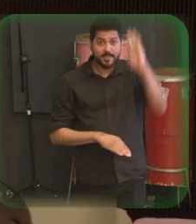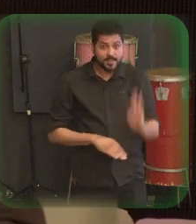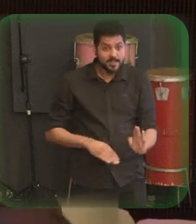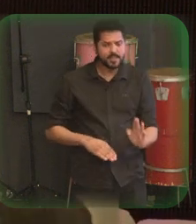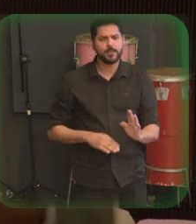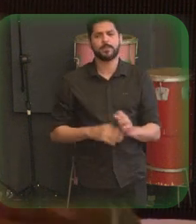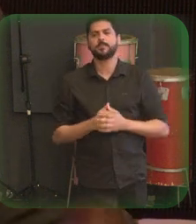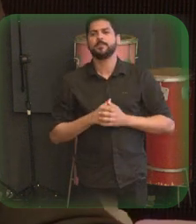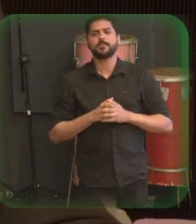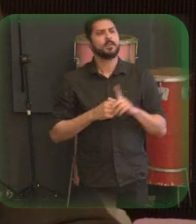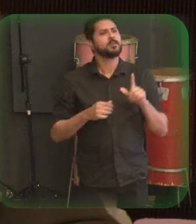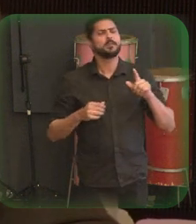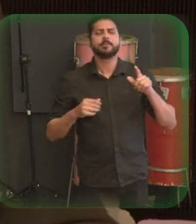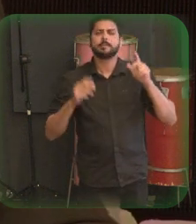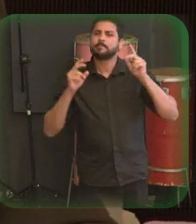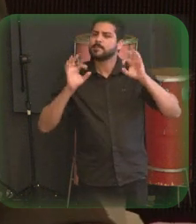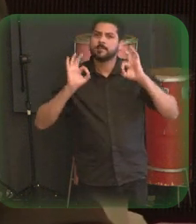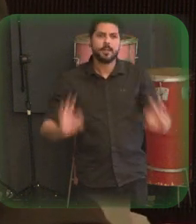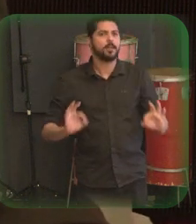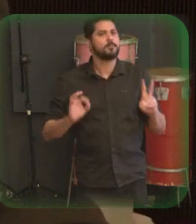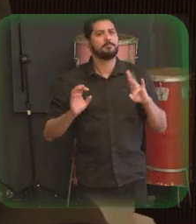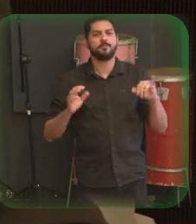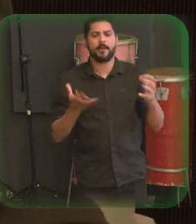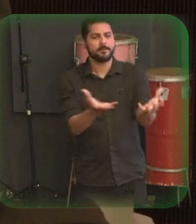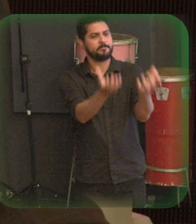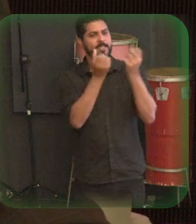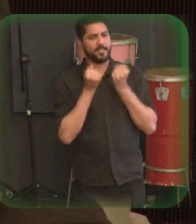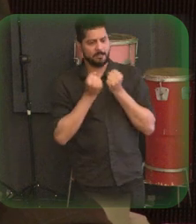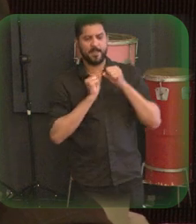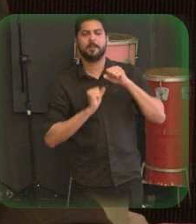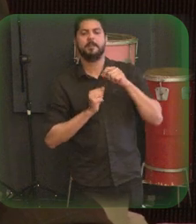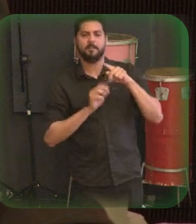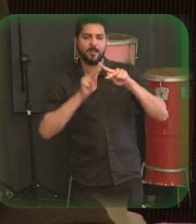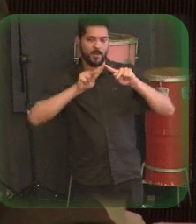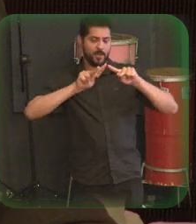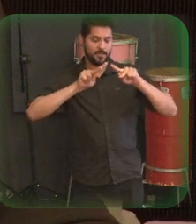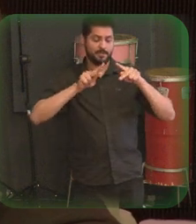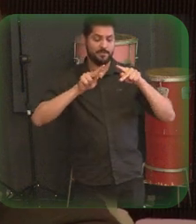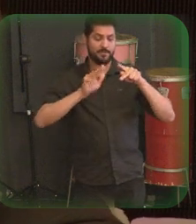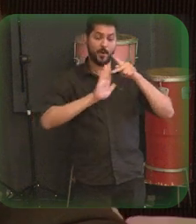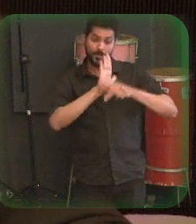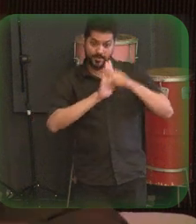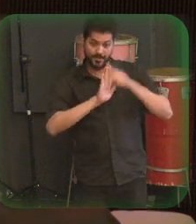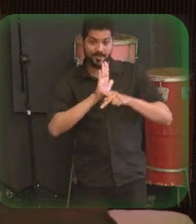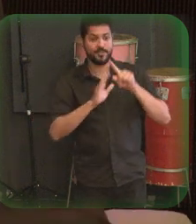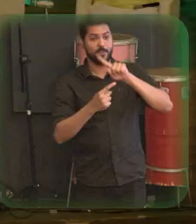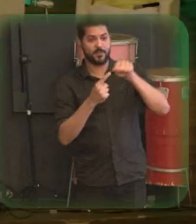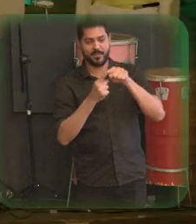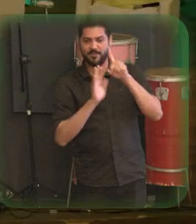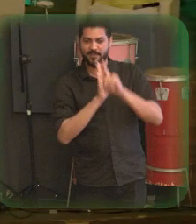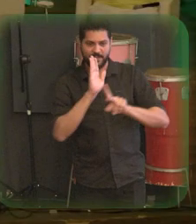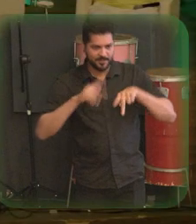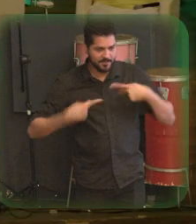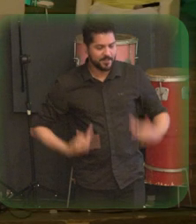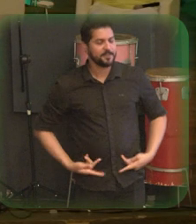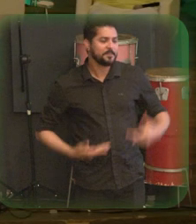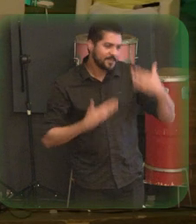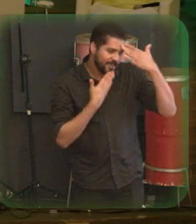abertos, para acolher projetos e programas com esse objetivo. Muito obrigado mais uma vez pela sua presença aqui no nosso FPM.